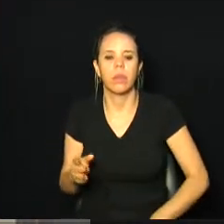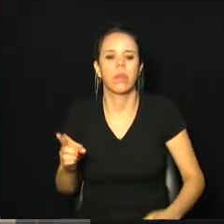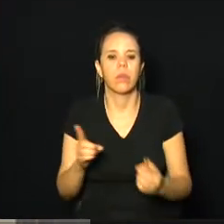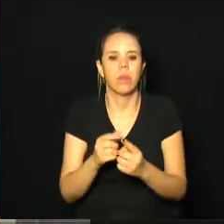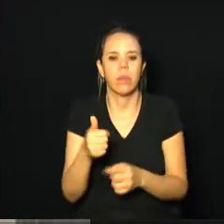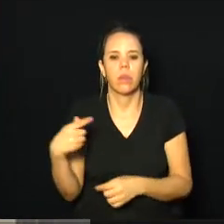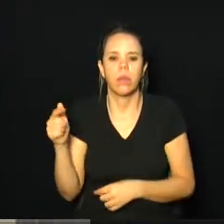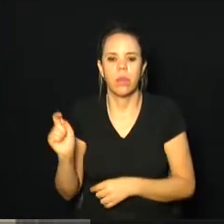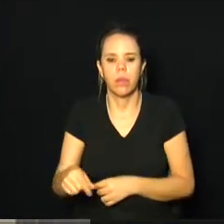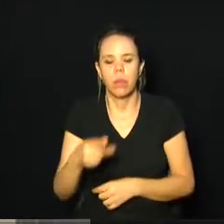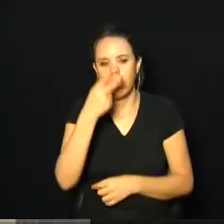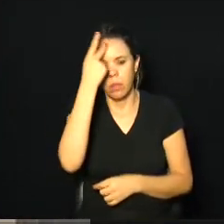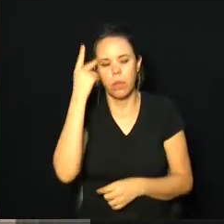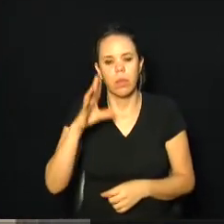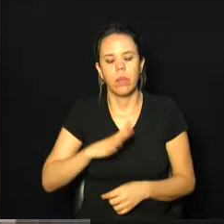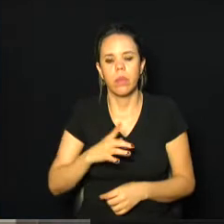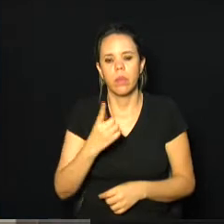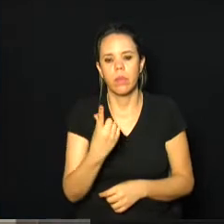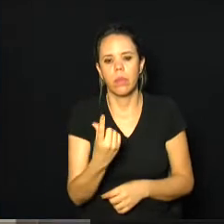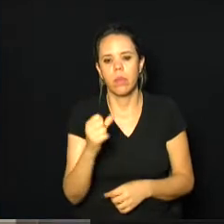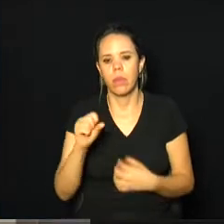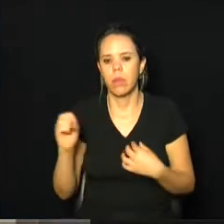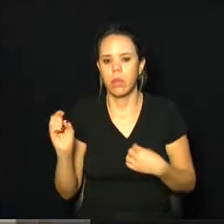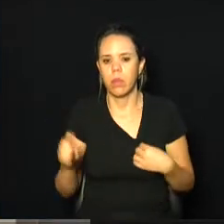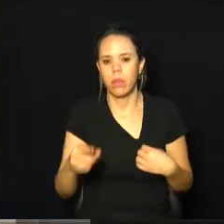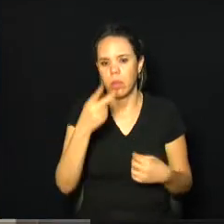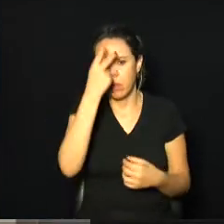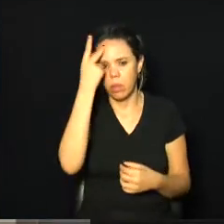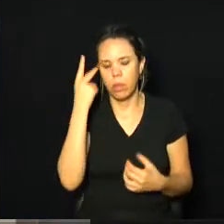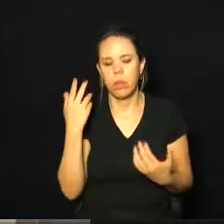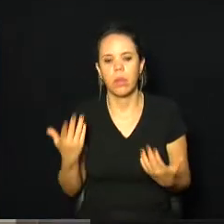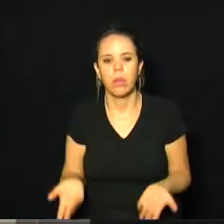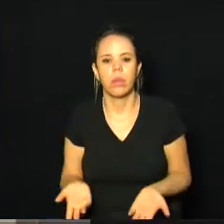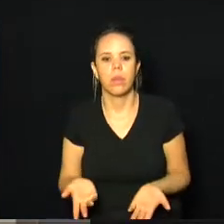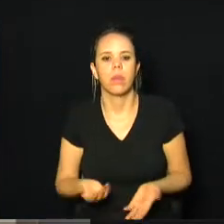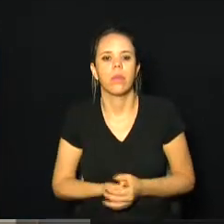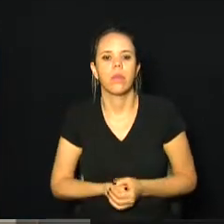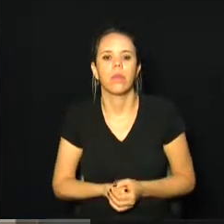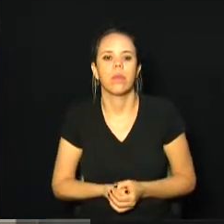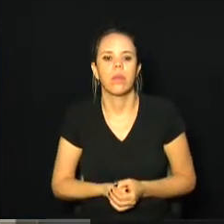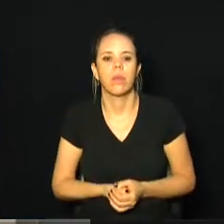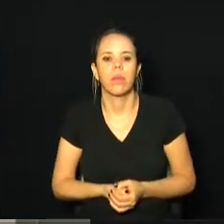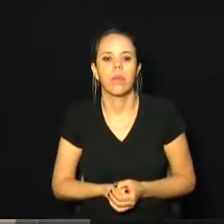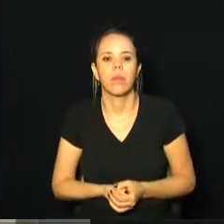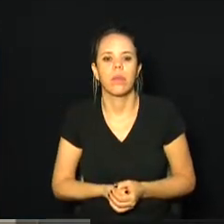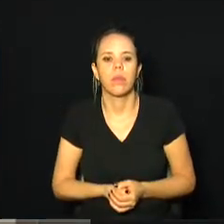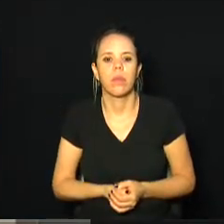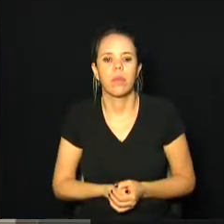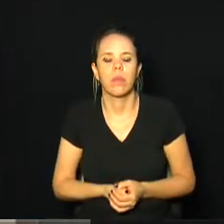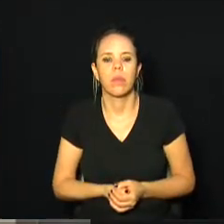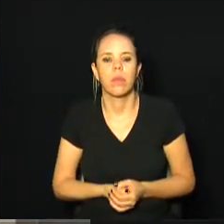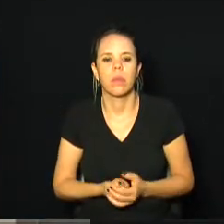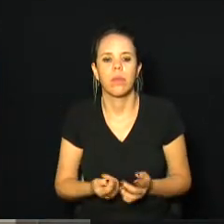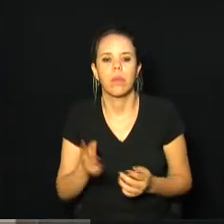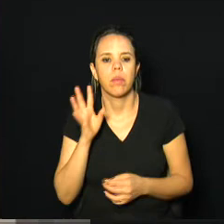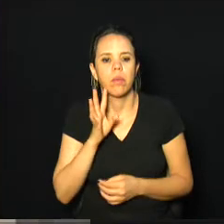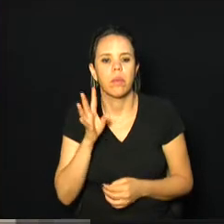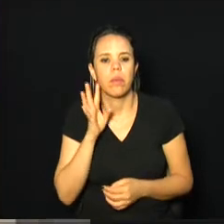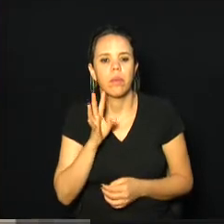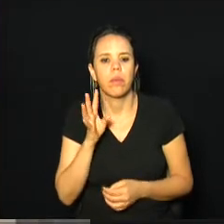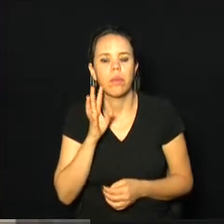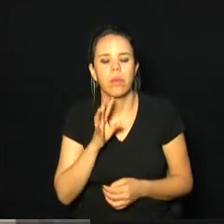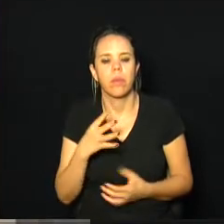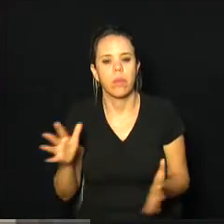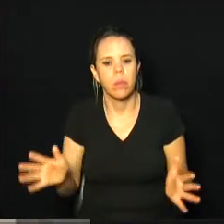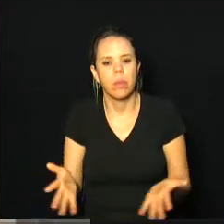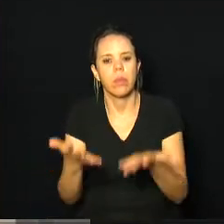uma cidade que tinha, na época, 180 mil habitantes. Então, assim, foi um negócio bacana, a gente